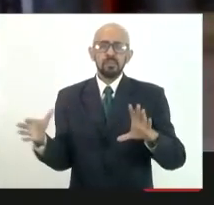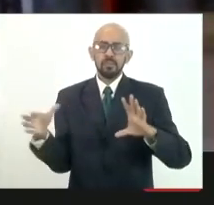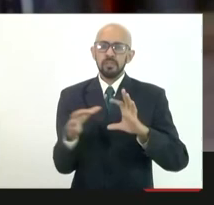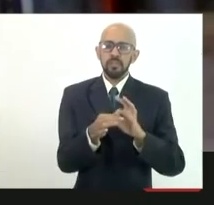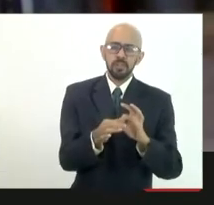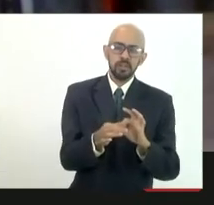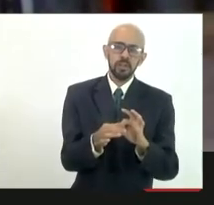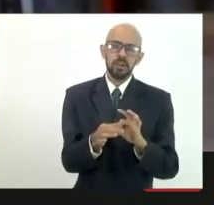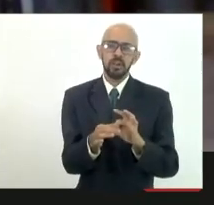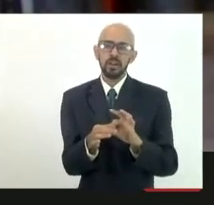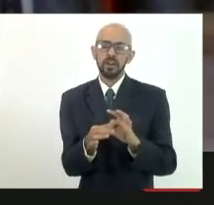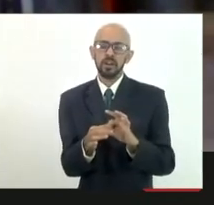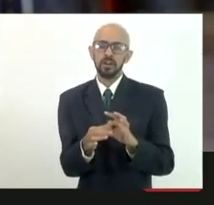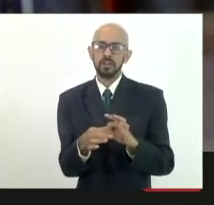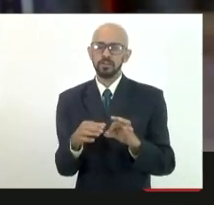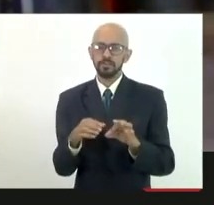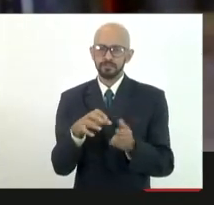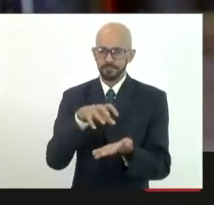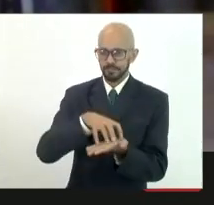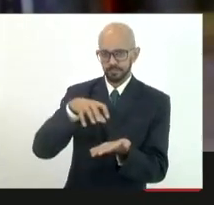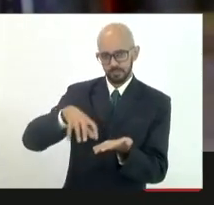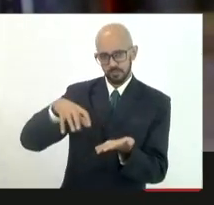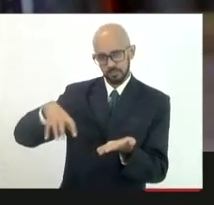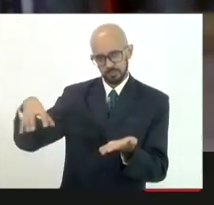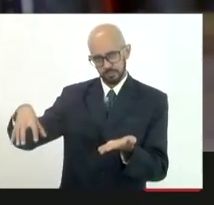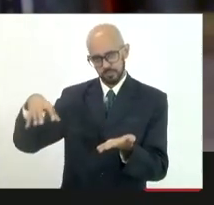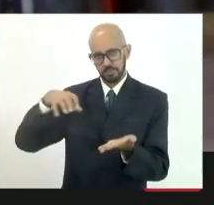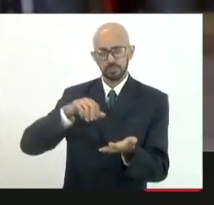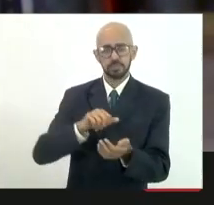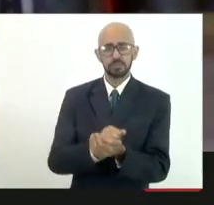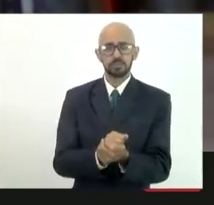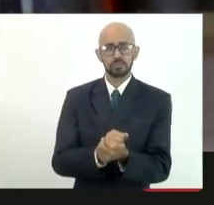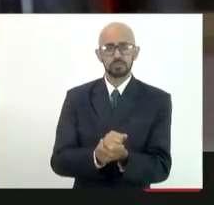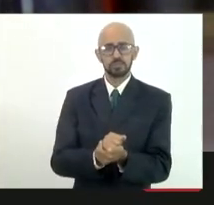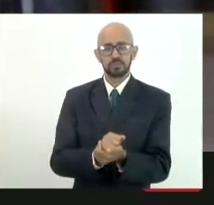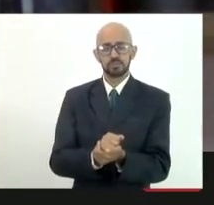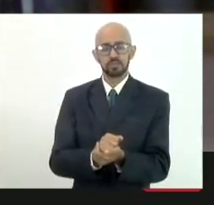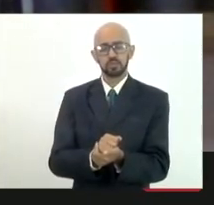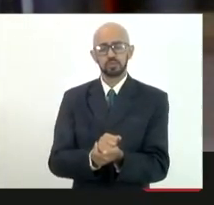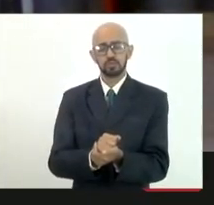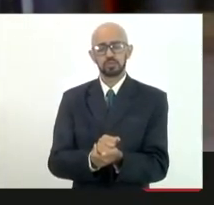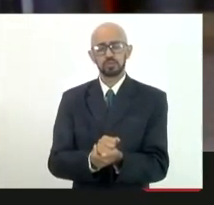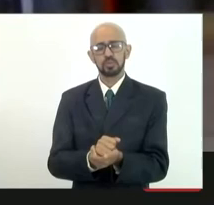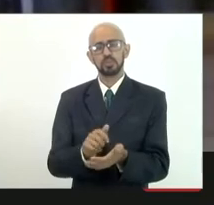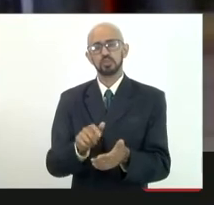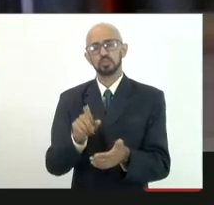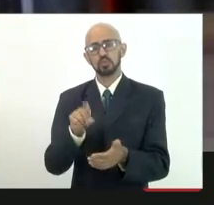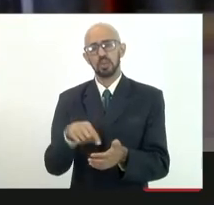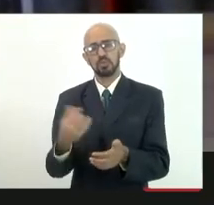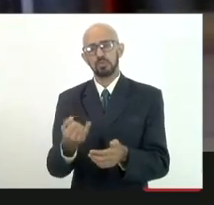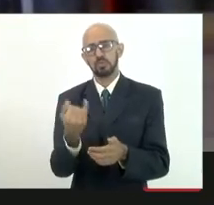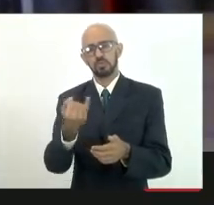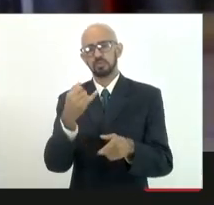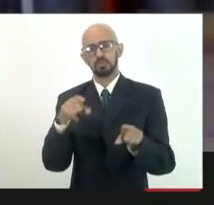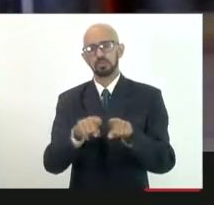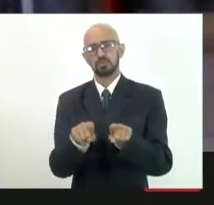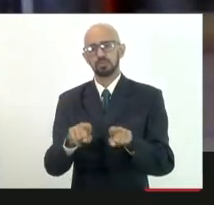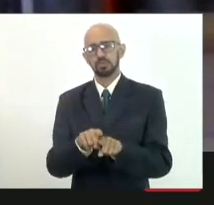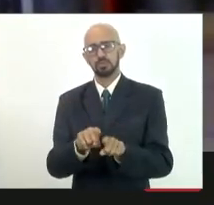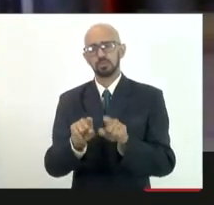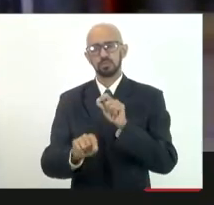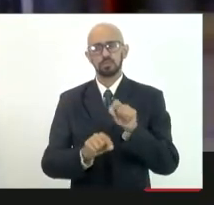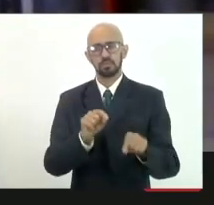integração entre os órgãos. E acho que isso passa, porém, assim, primordialmente também por essa questão